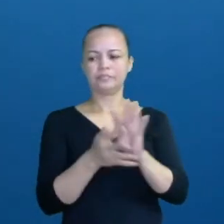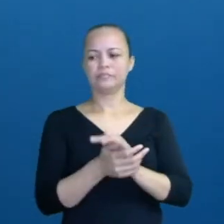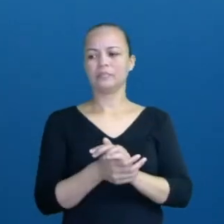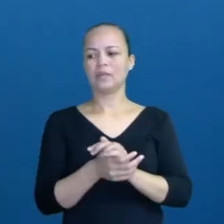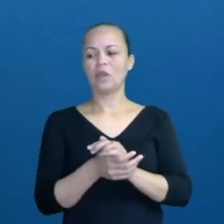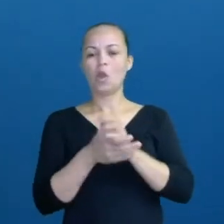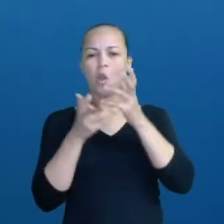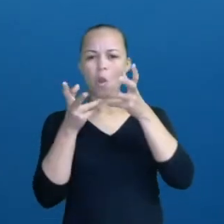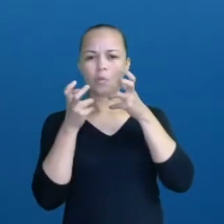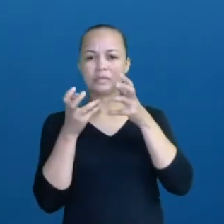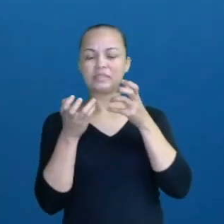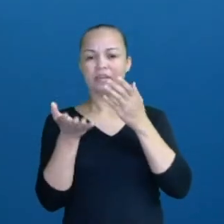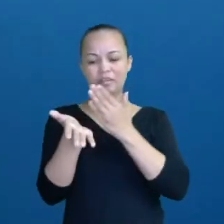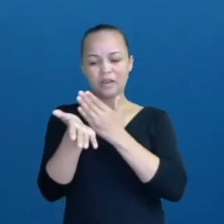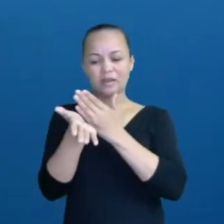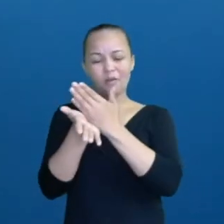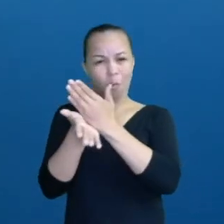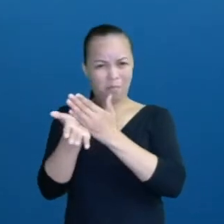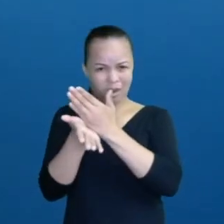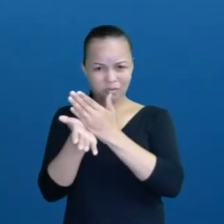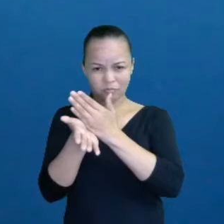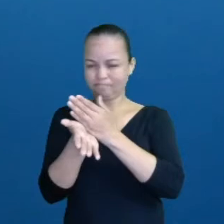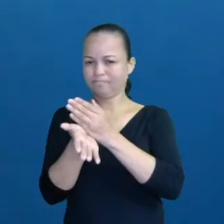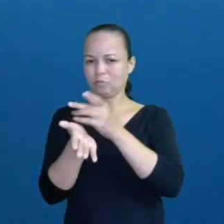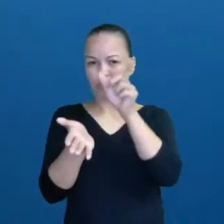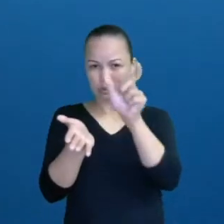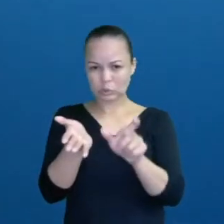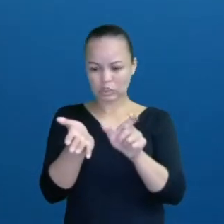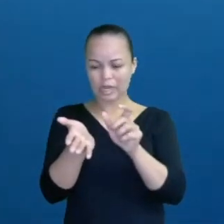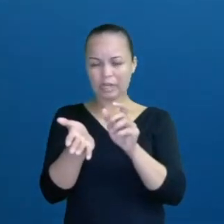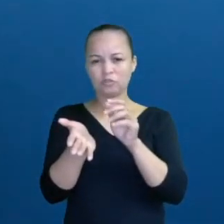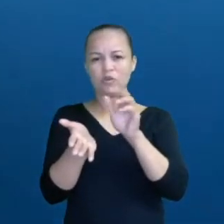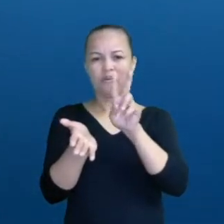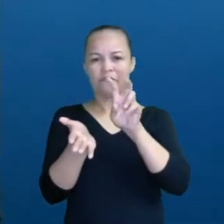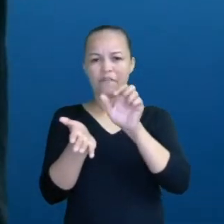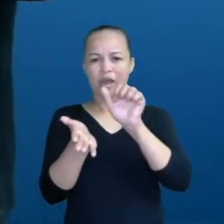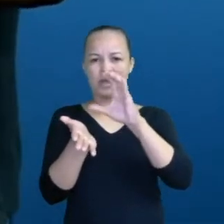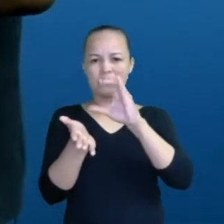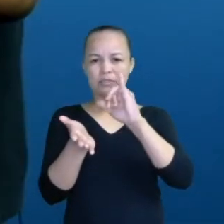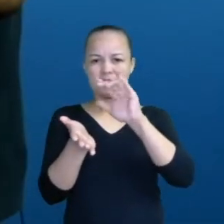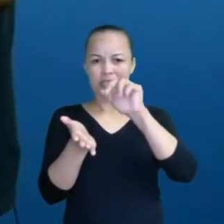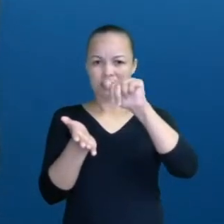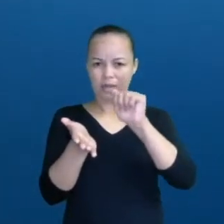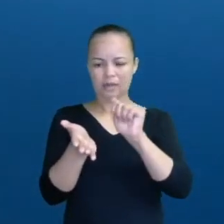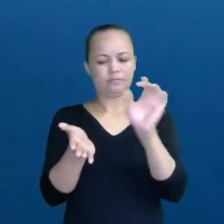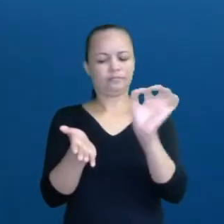que vacinas não está no começo da frase, mas ela está lá no finalzinho da frase.